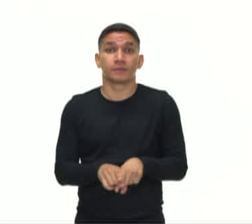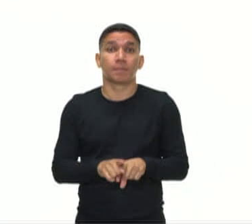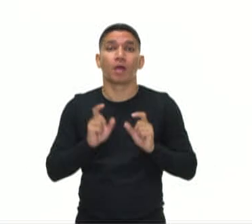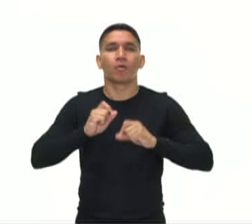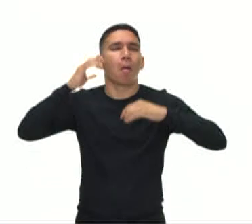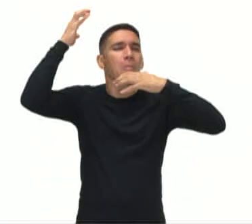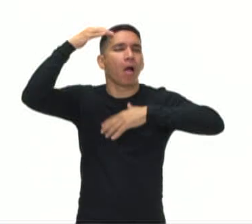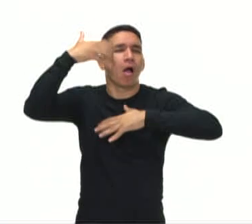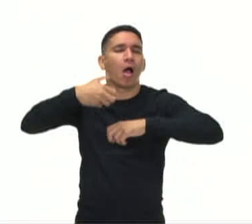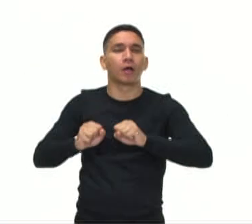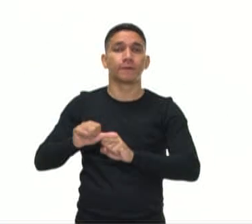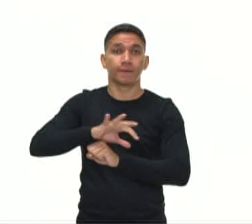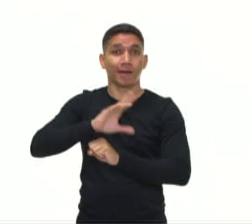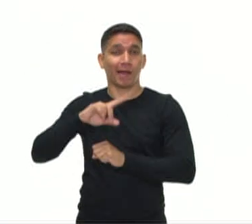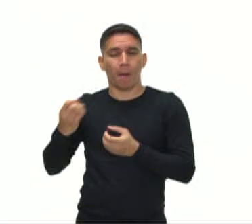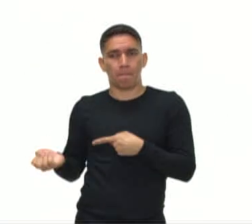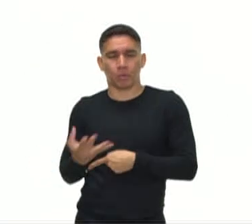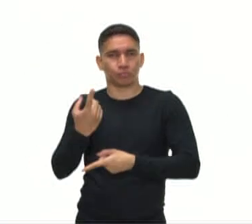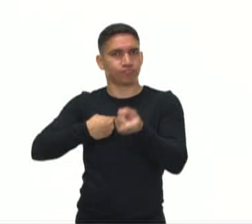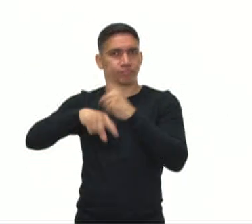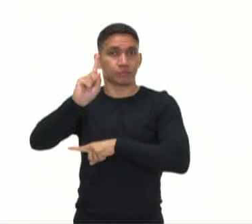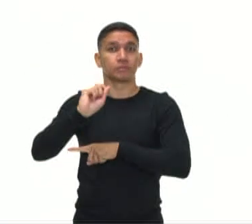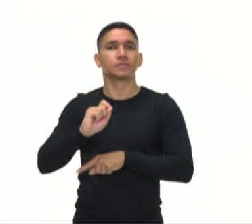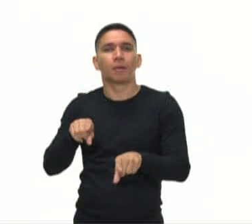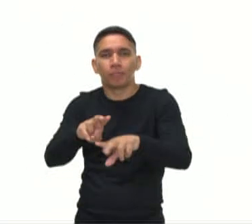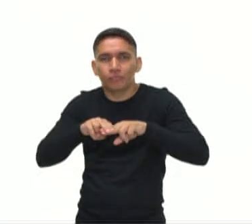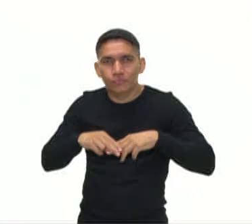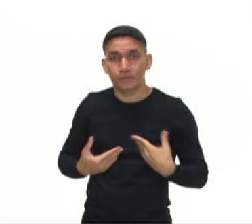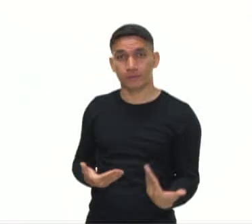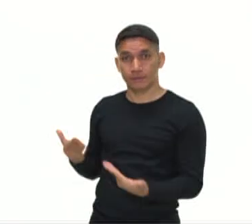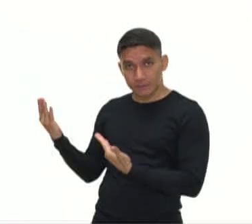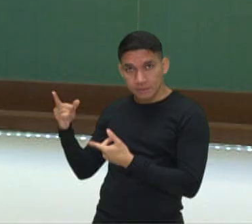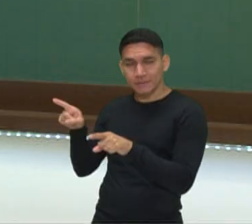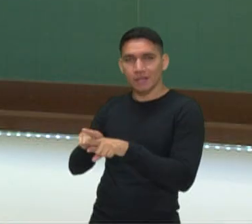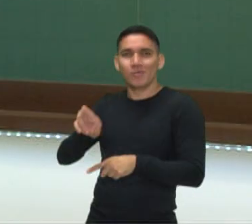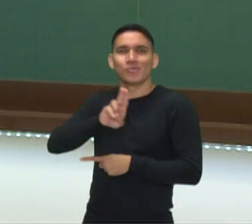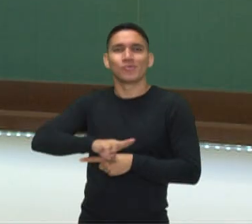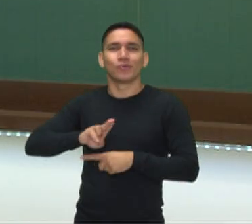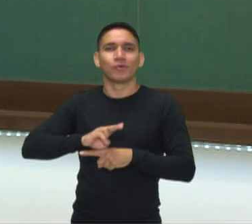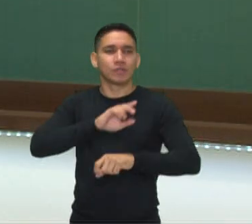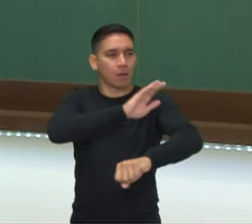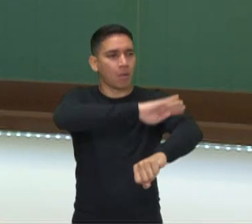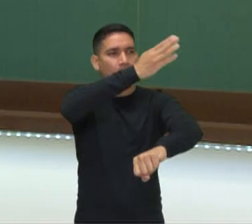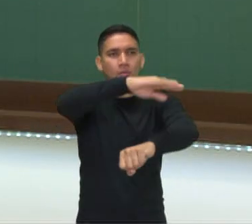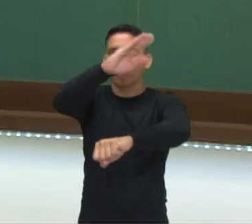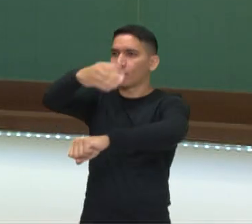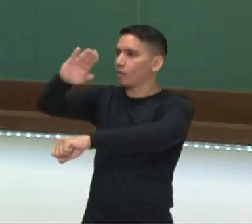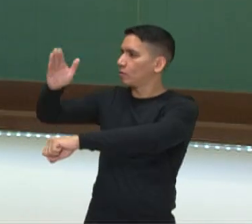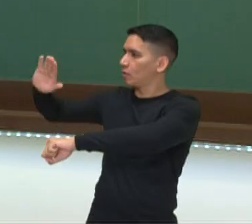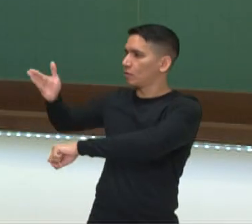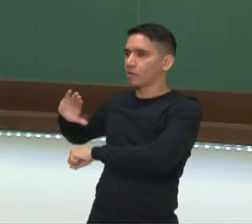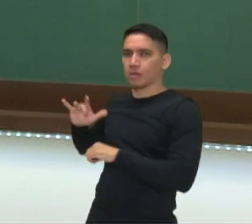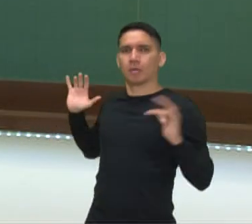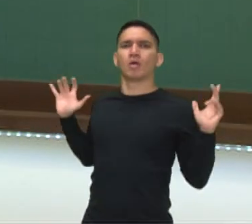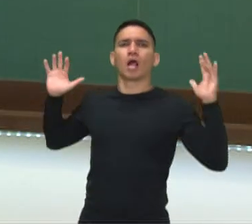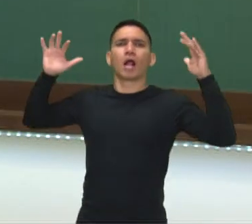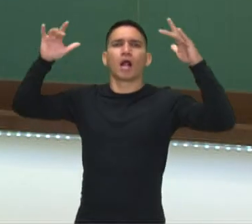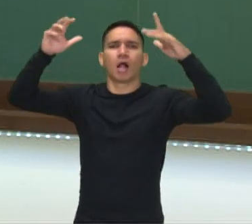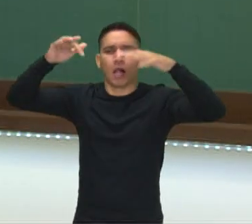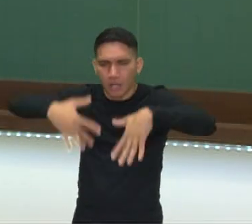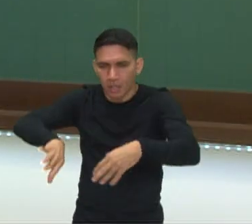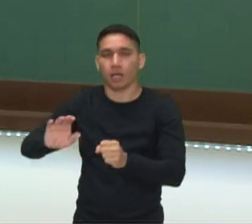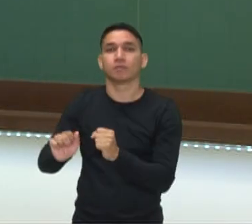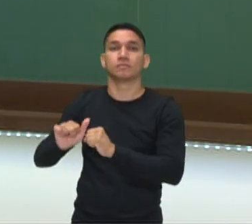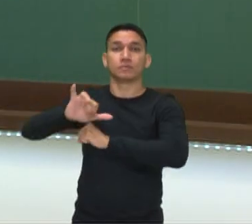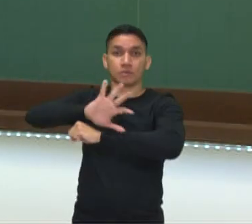banhos romanos, que foi uma grande inovação, e graças exatamente ao uso dos aquedutos que traziam água gratuitamente de todos os cantos, nós tínhamos